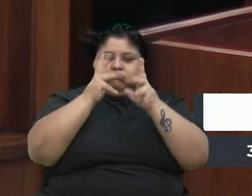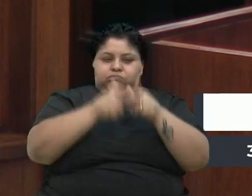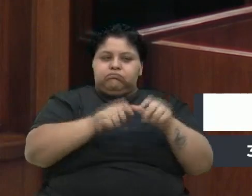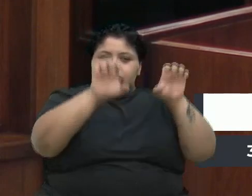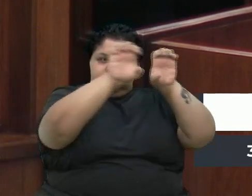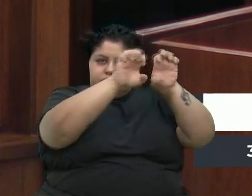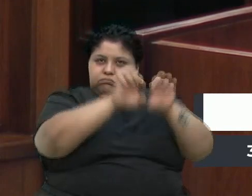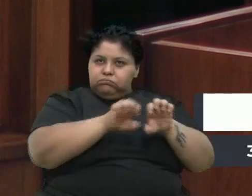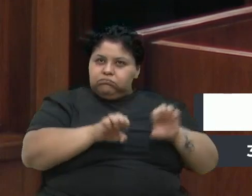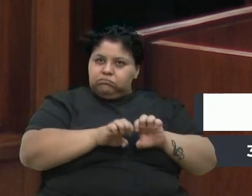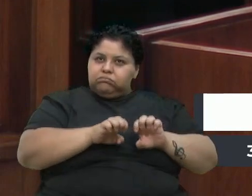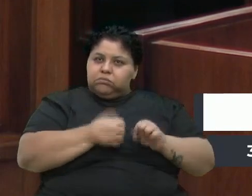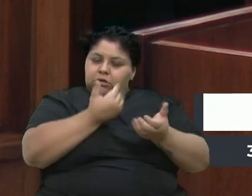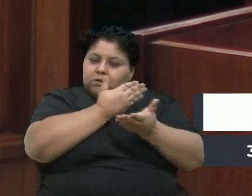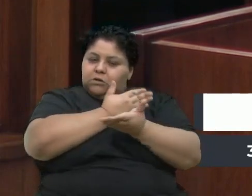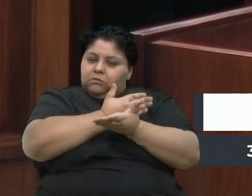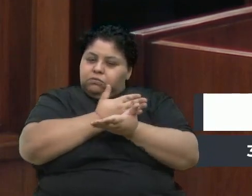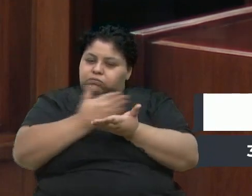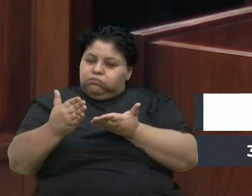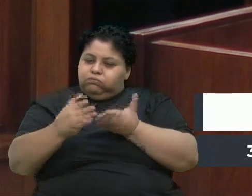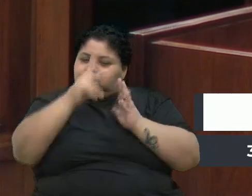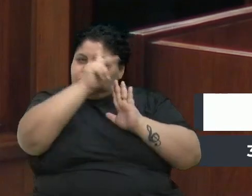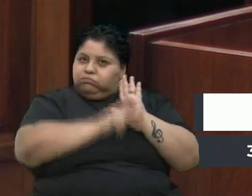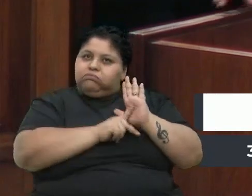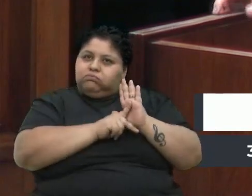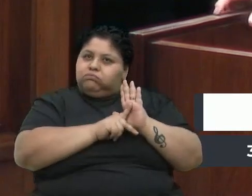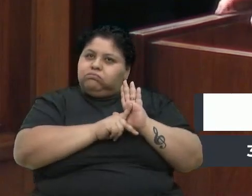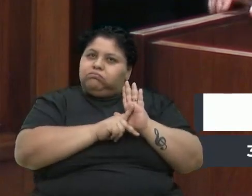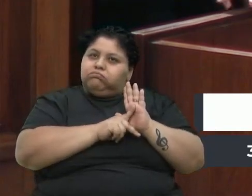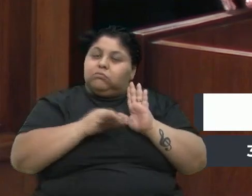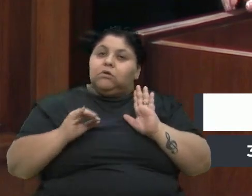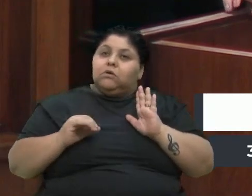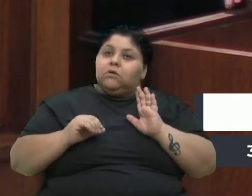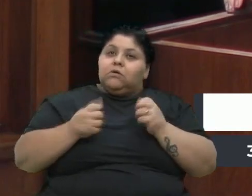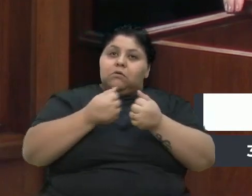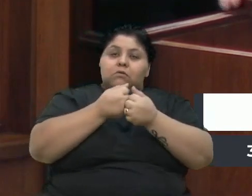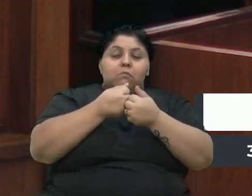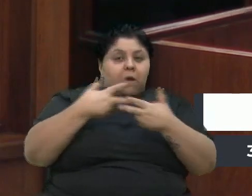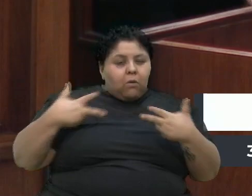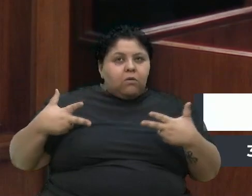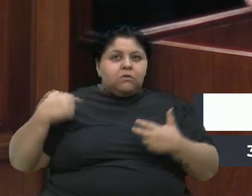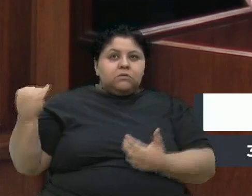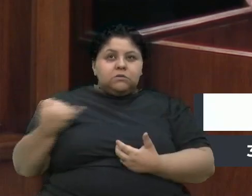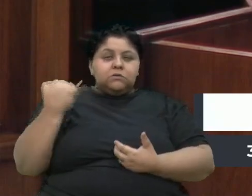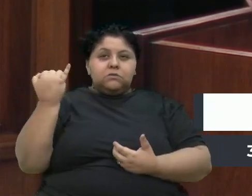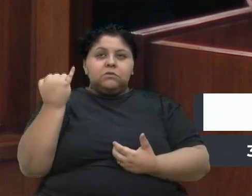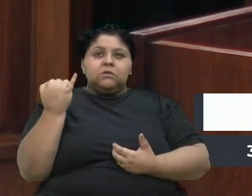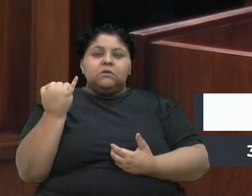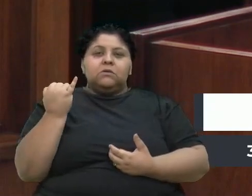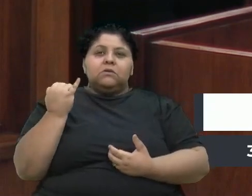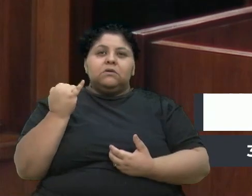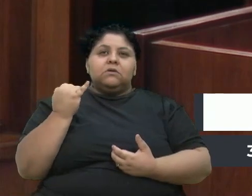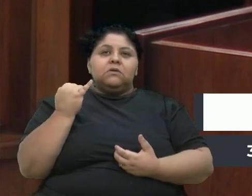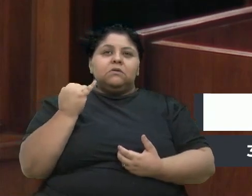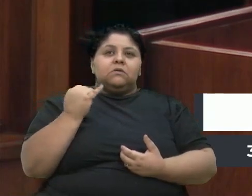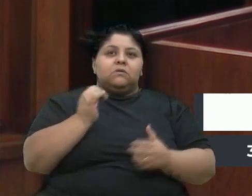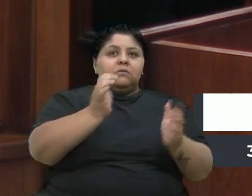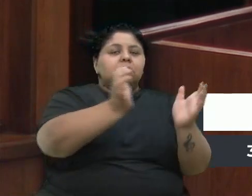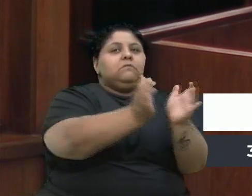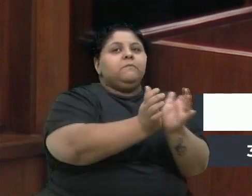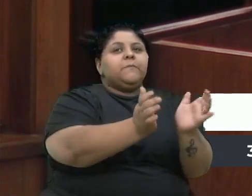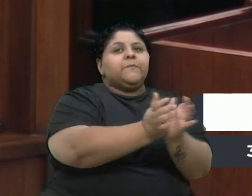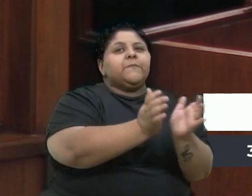e dando sequência a este projeto. E uma coisa muito importante, vereador Sandro Fantinel, é que as equipes que